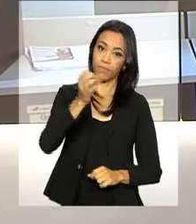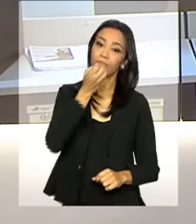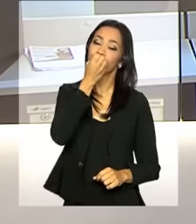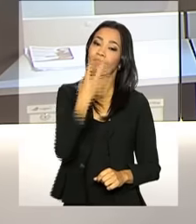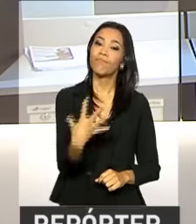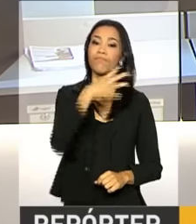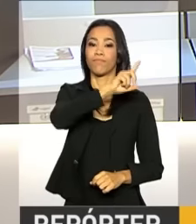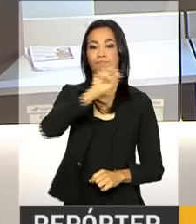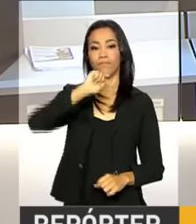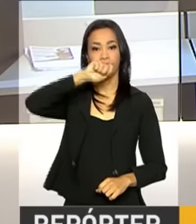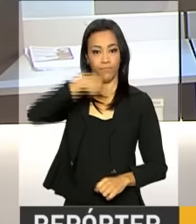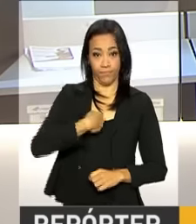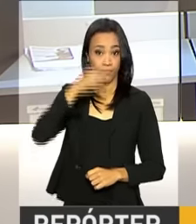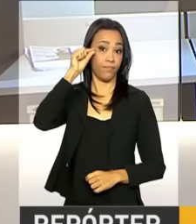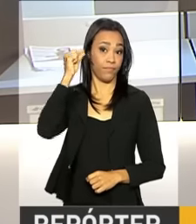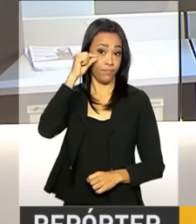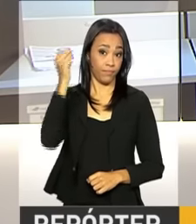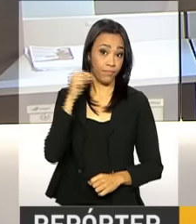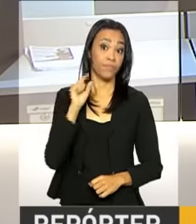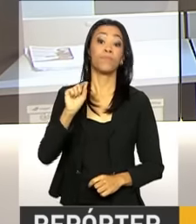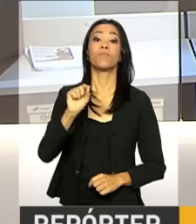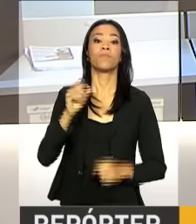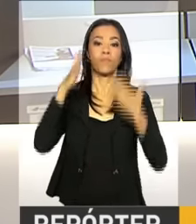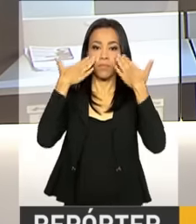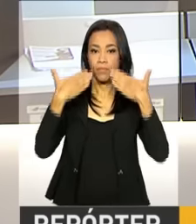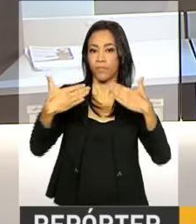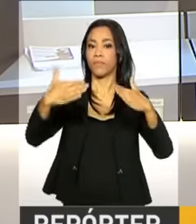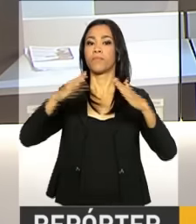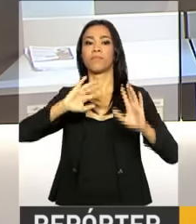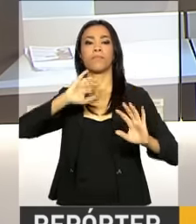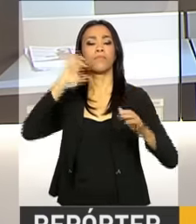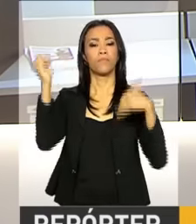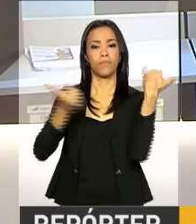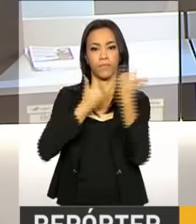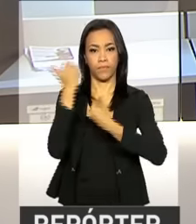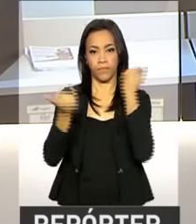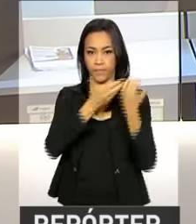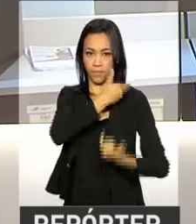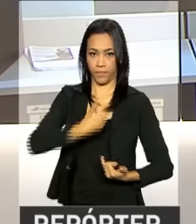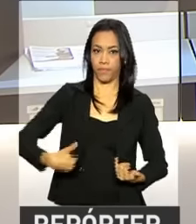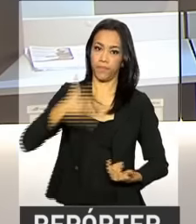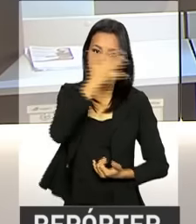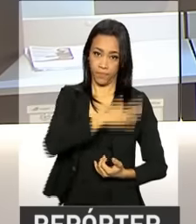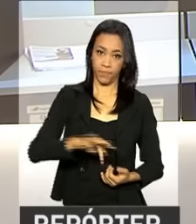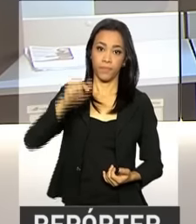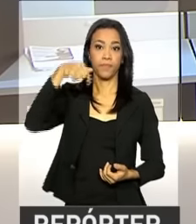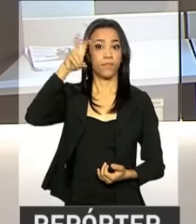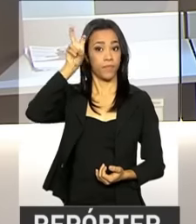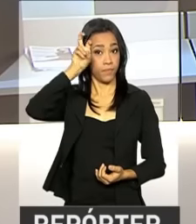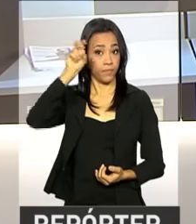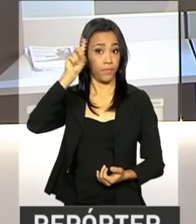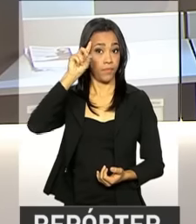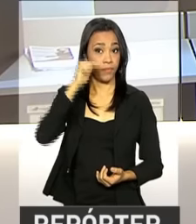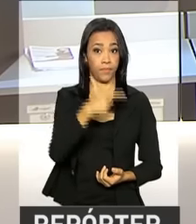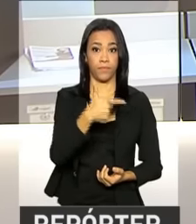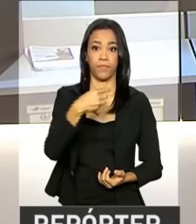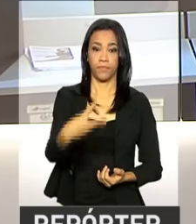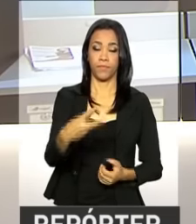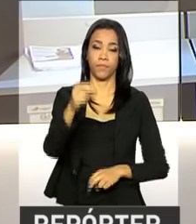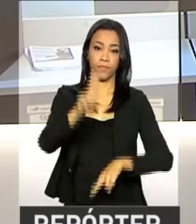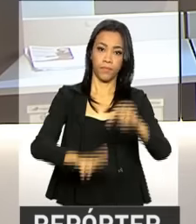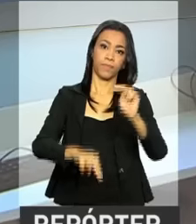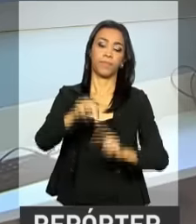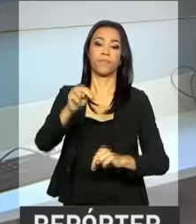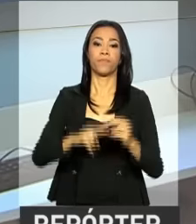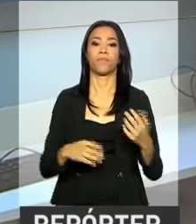Olá, bom dia. Eu sou Renata Corsini, o repórter NBR está no ar com as notícias do governo federal desta quinta-feira, 23 de